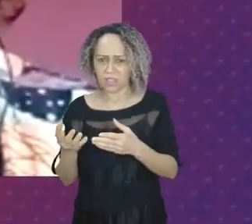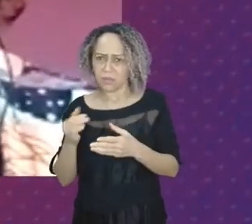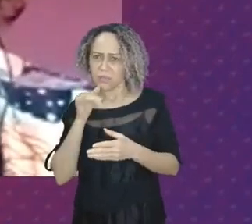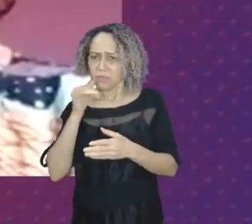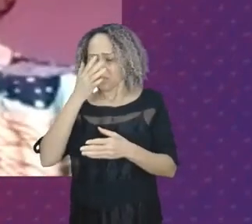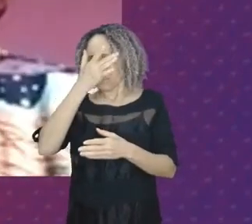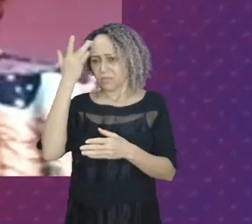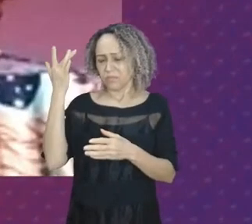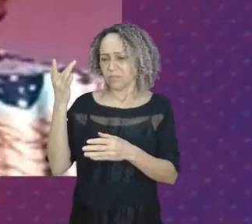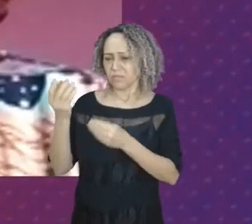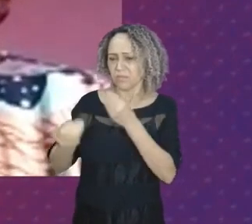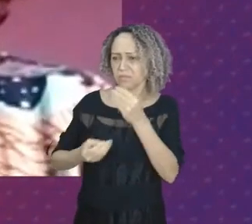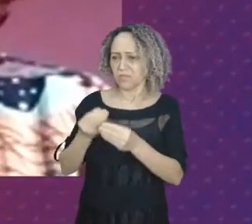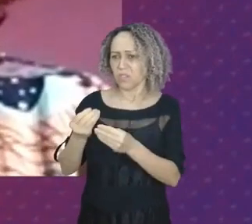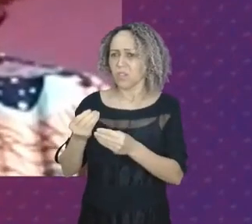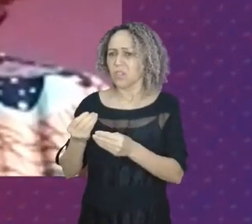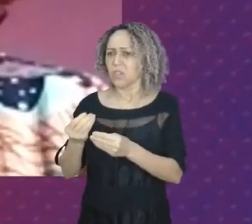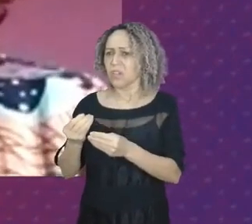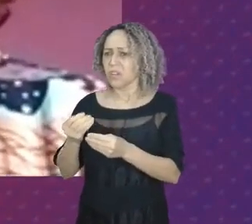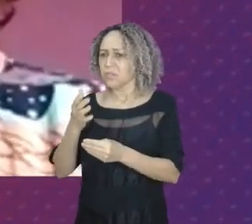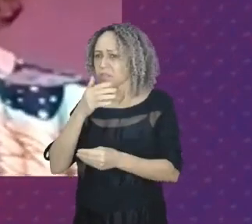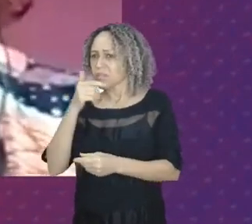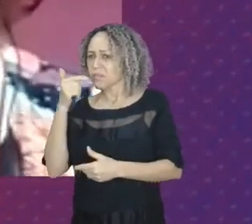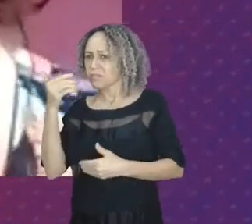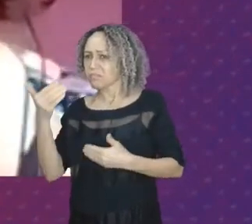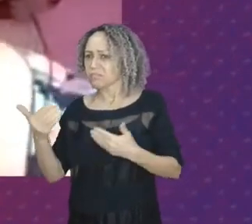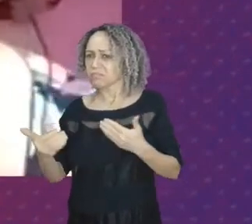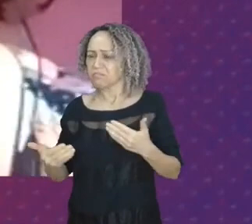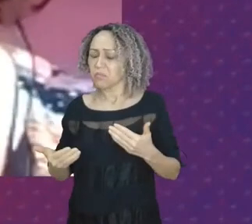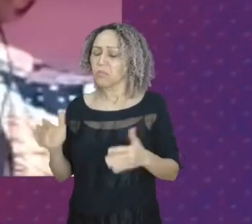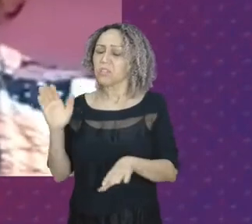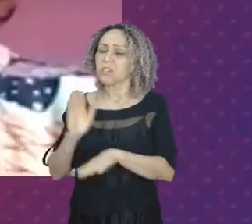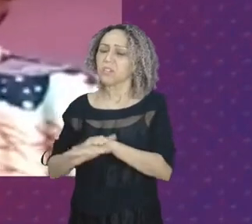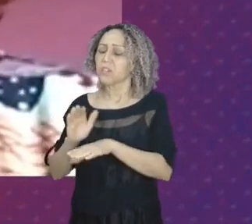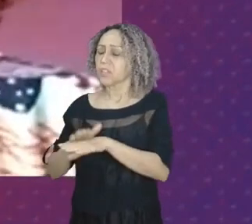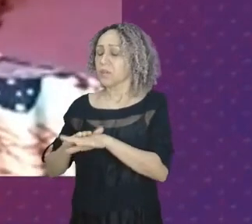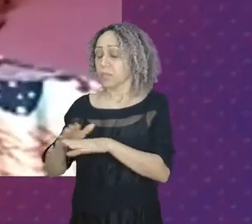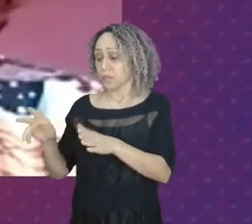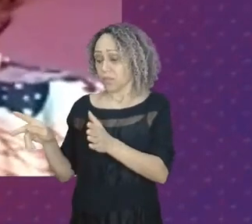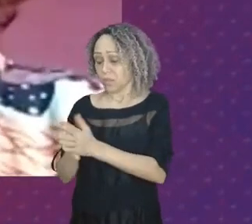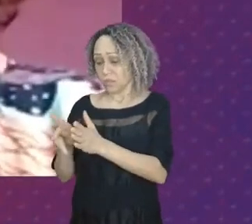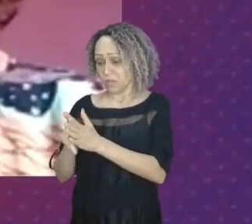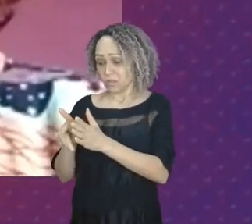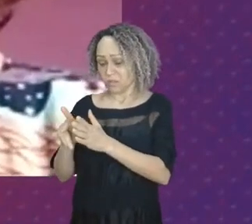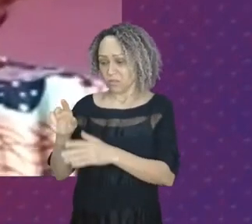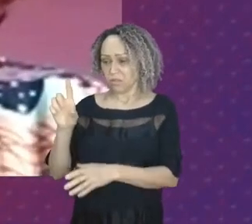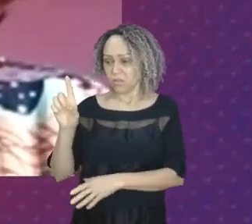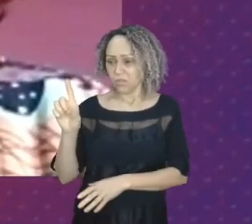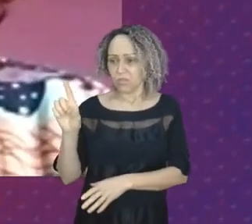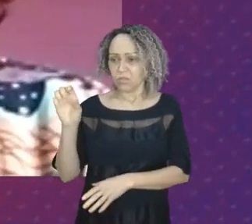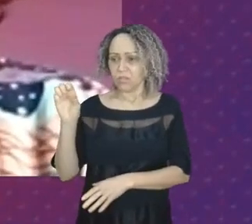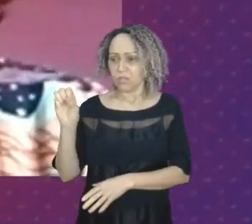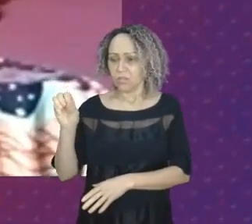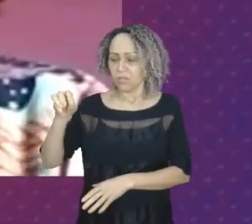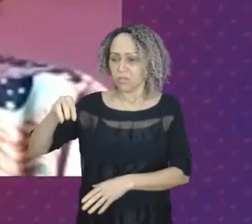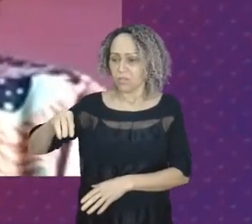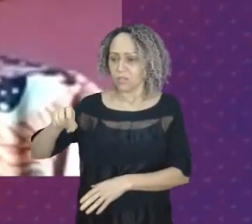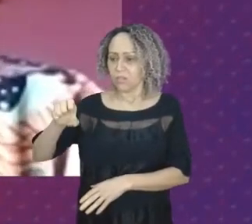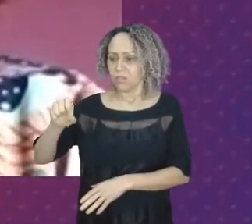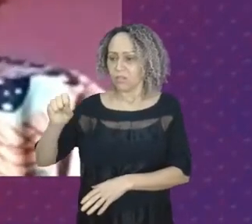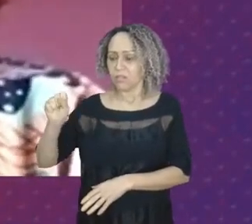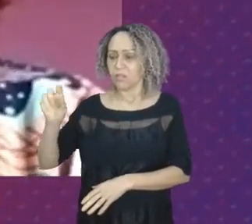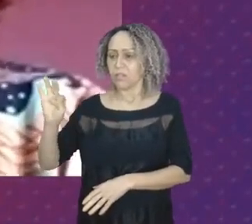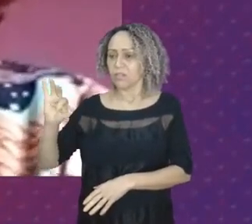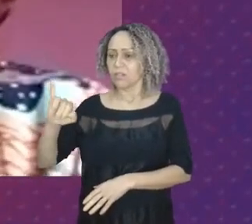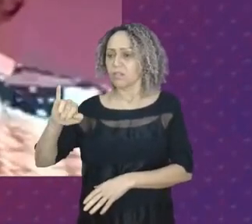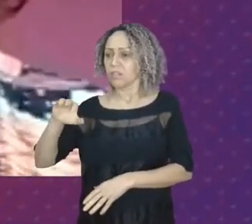doméstico. Porque o doméstico, ele vai unificar tanto o público enquanto o privado, porque ele vai interferir, ele vai ser a